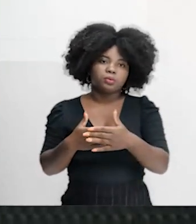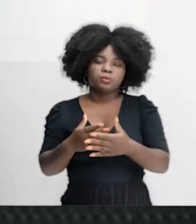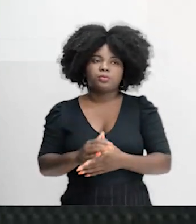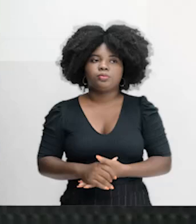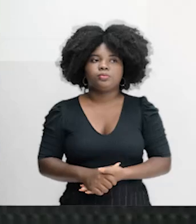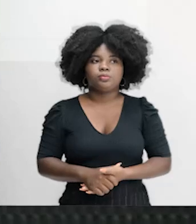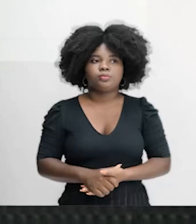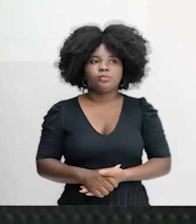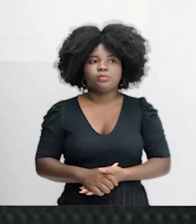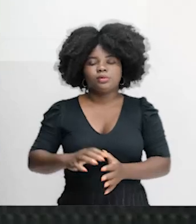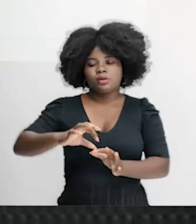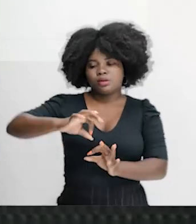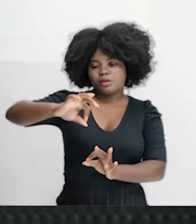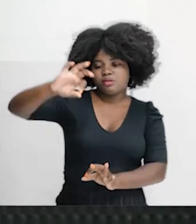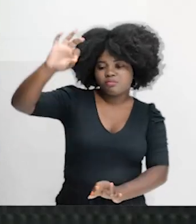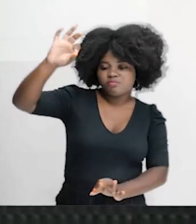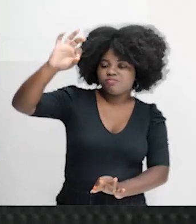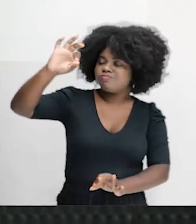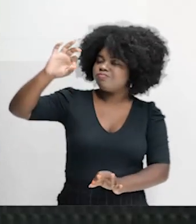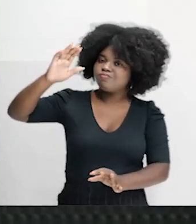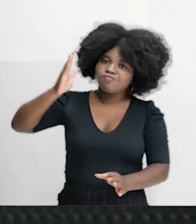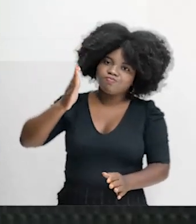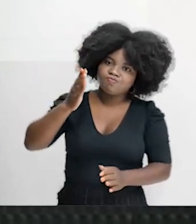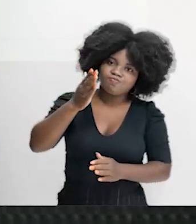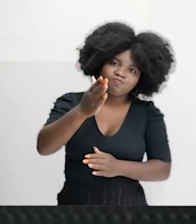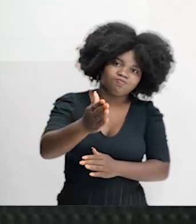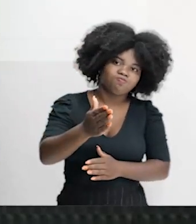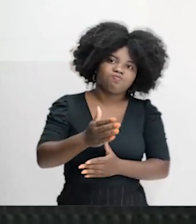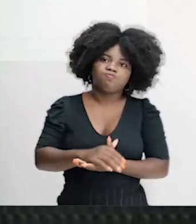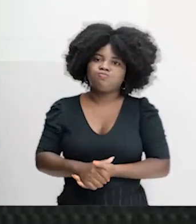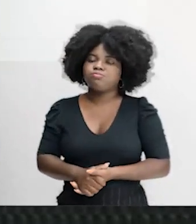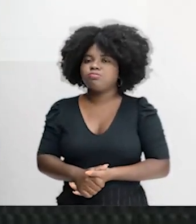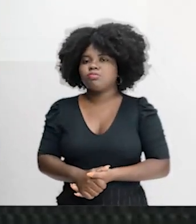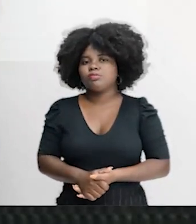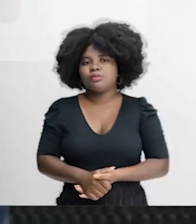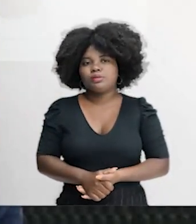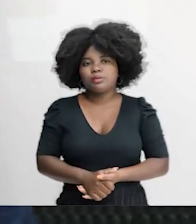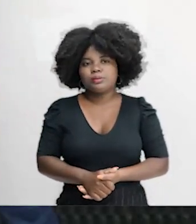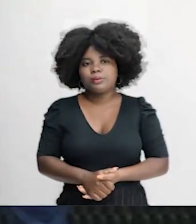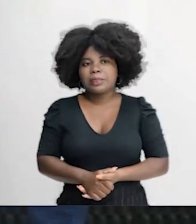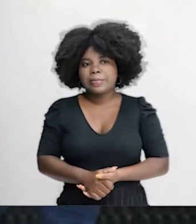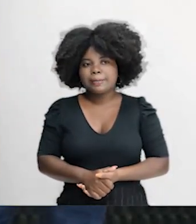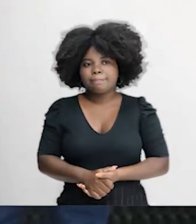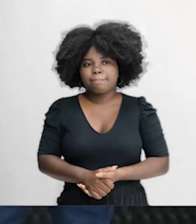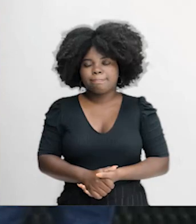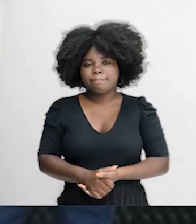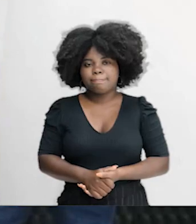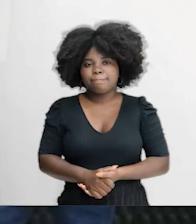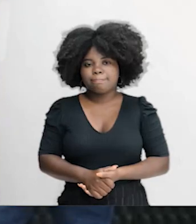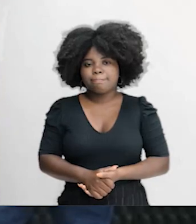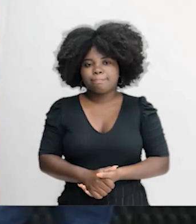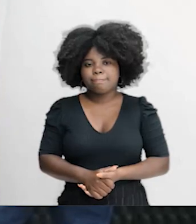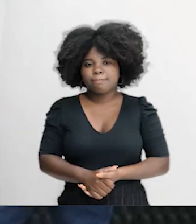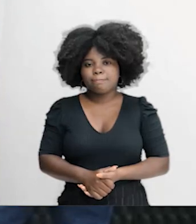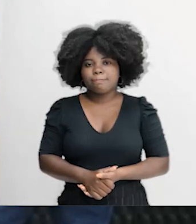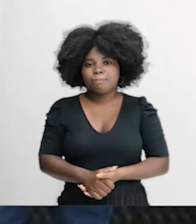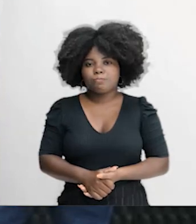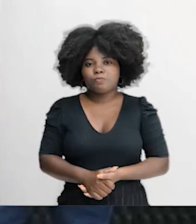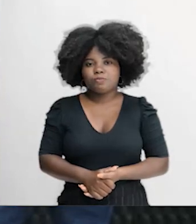Essa reta aqui, ó, ela prossegue. Tá? Então eu posso dizer que o conjunto imagem da